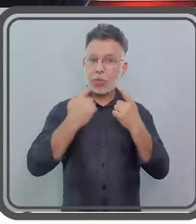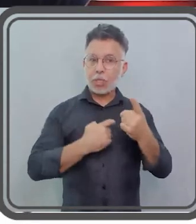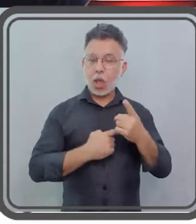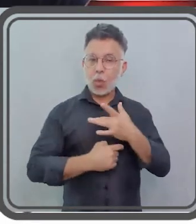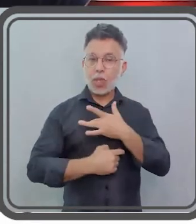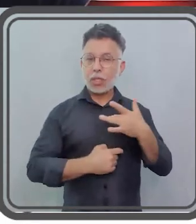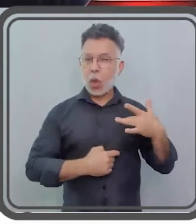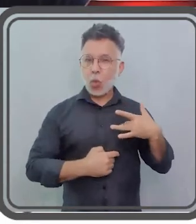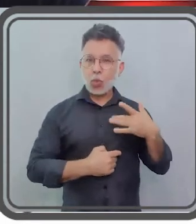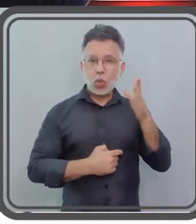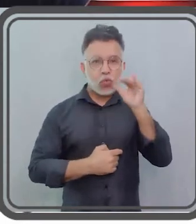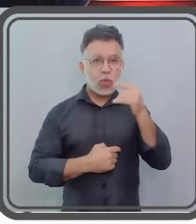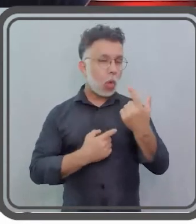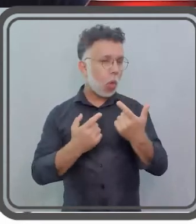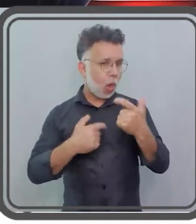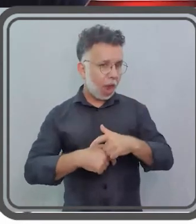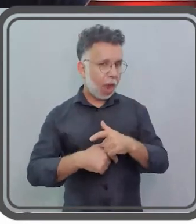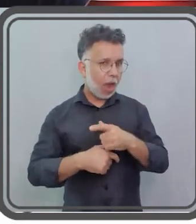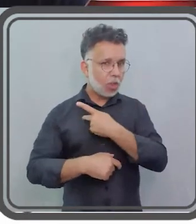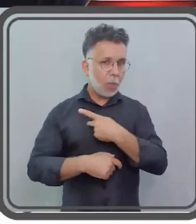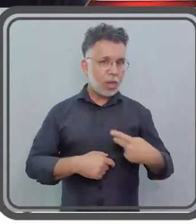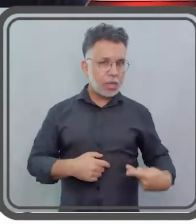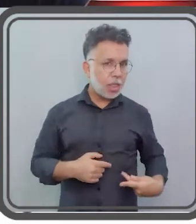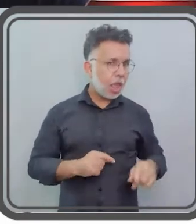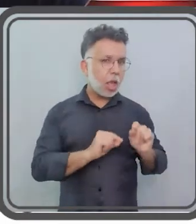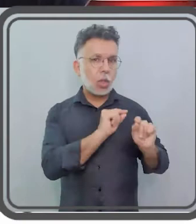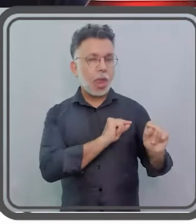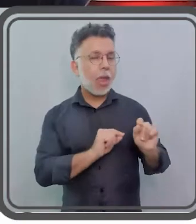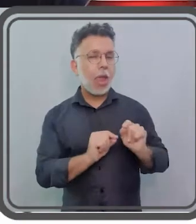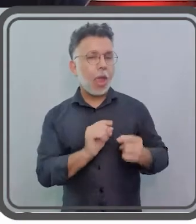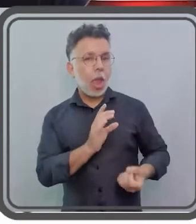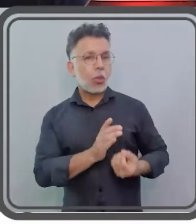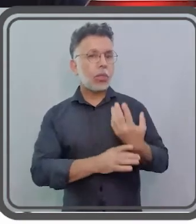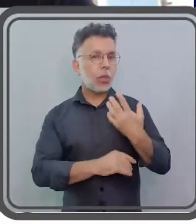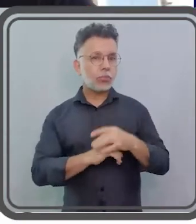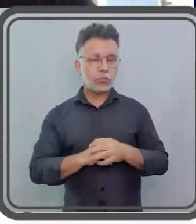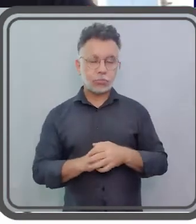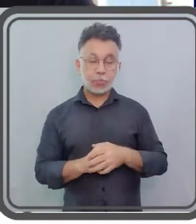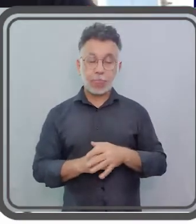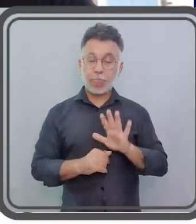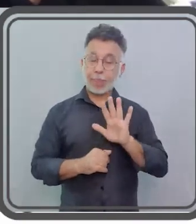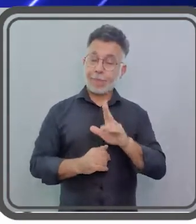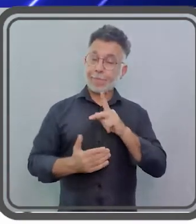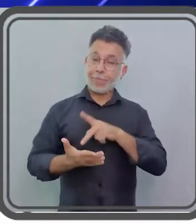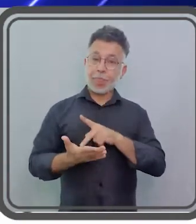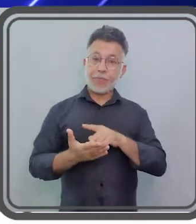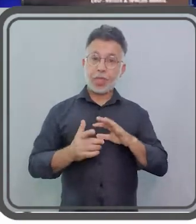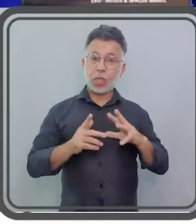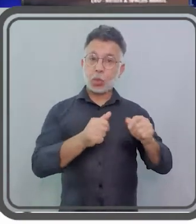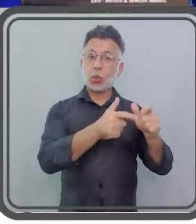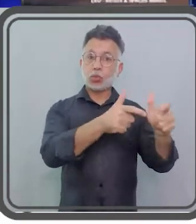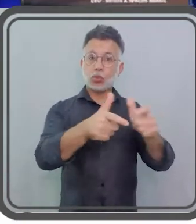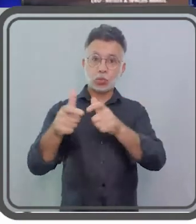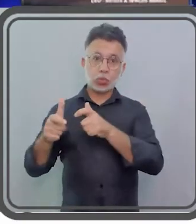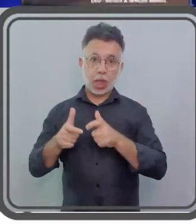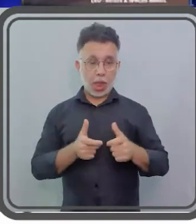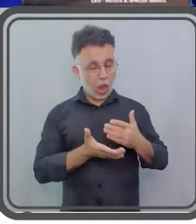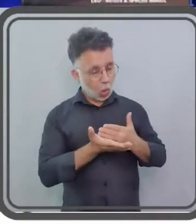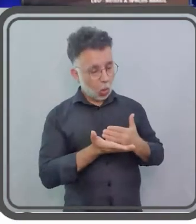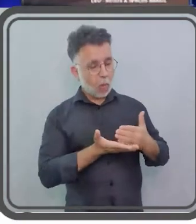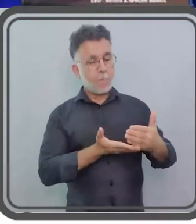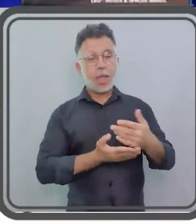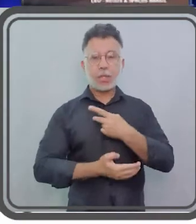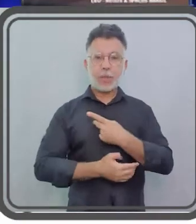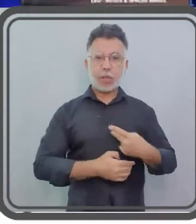dos funcionários, né? É no presidente? Onde que está? Na verdade, está em todas as áreas. Começa pelo presidente. Se não tiver